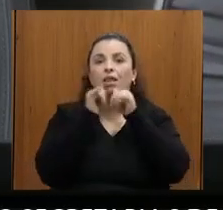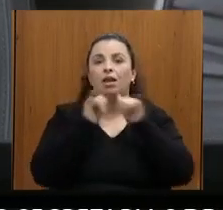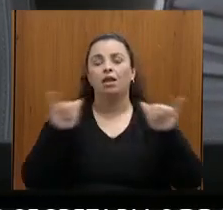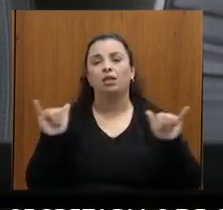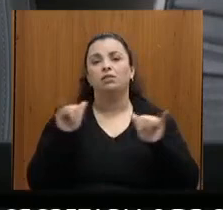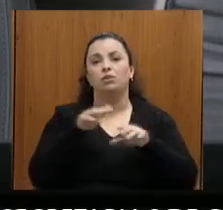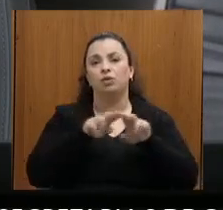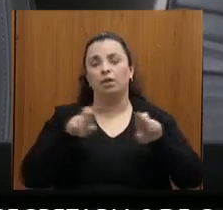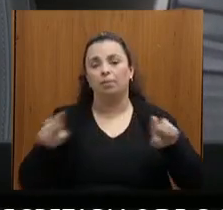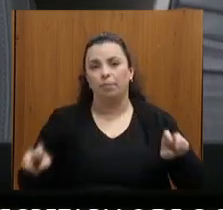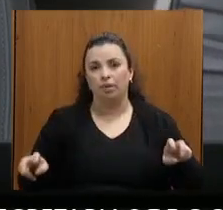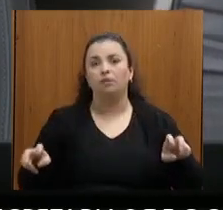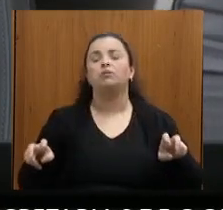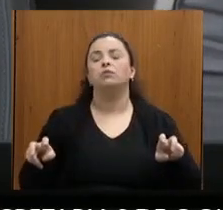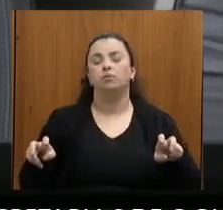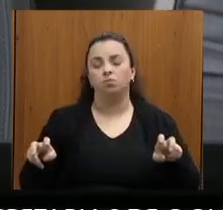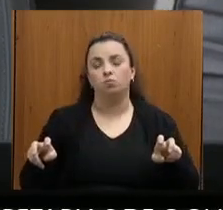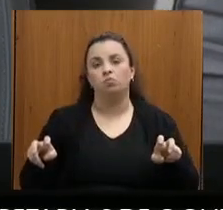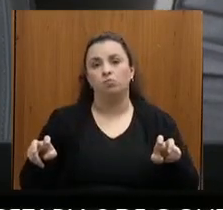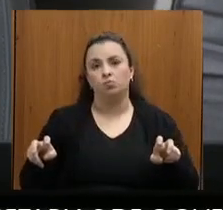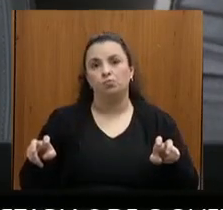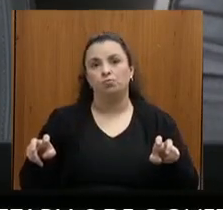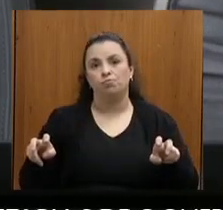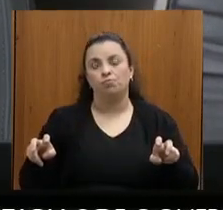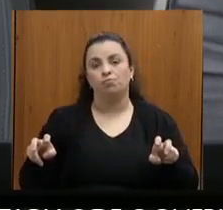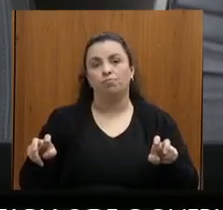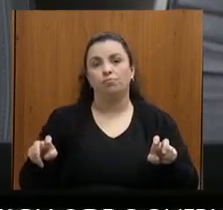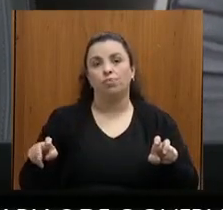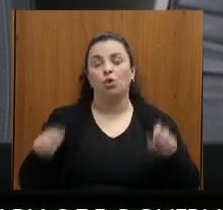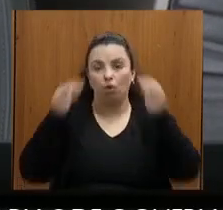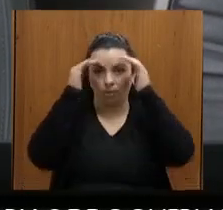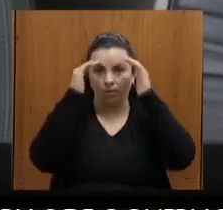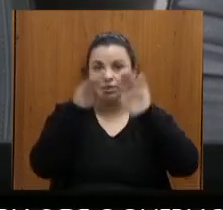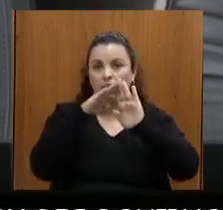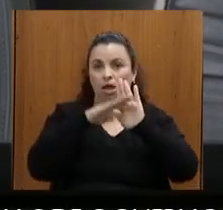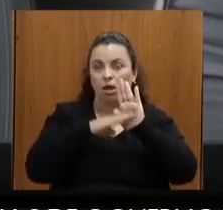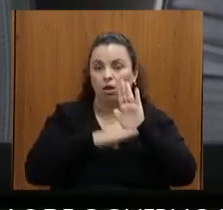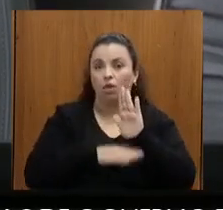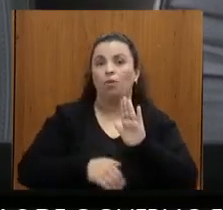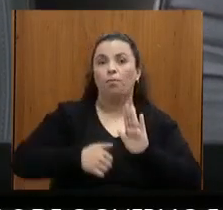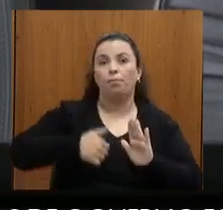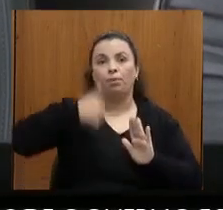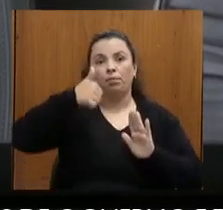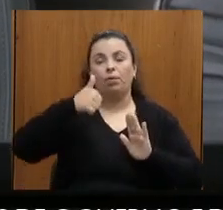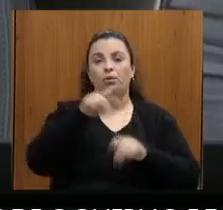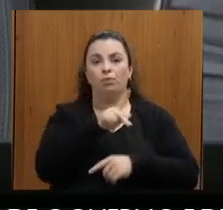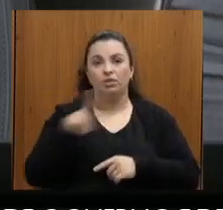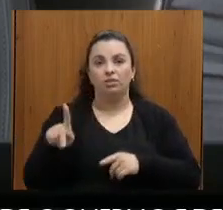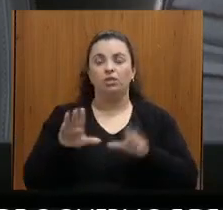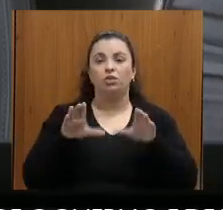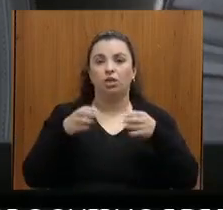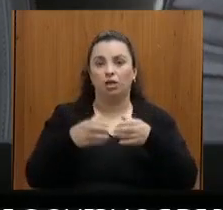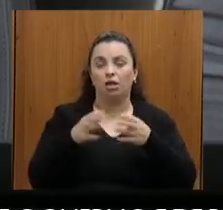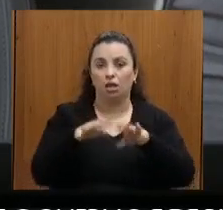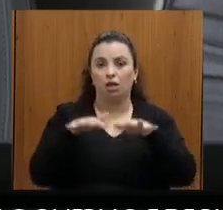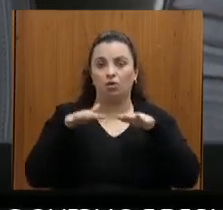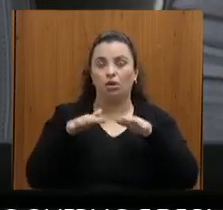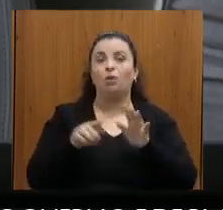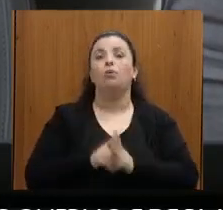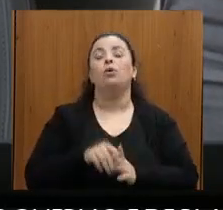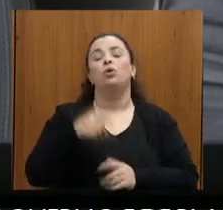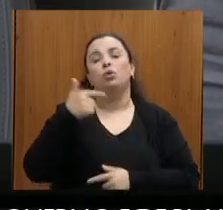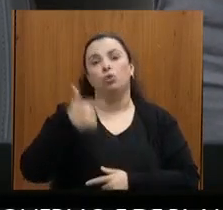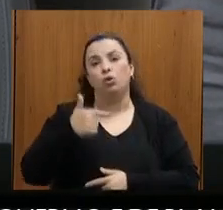.711-2019, na seguinte ordem. 1. Presidente da reunião. 2. Presidente das comissões